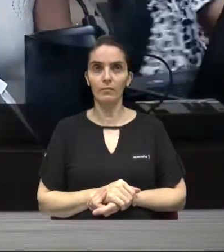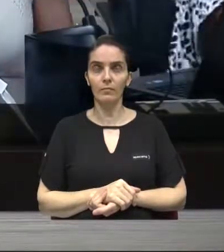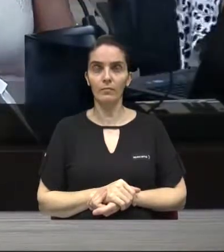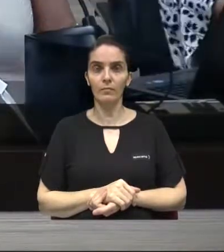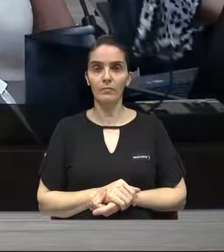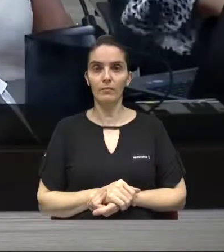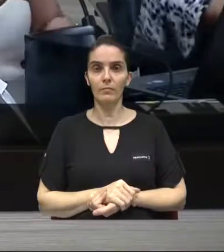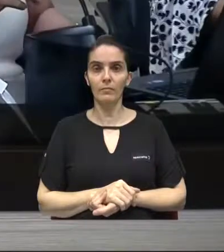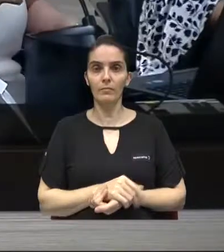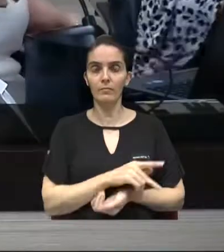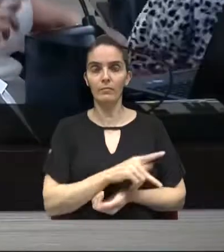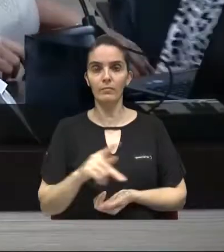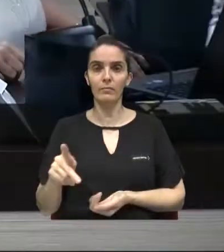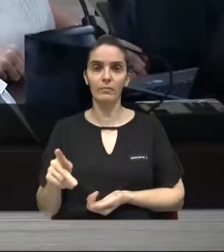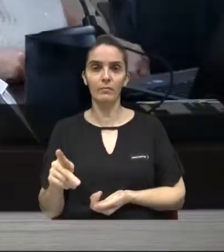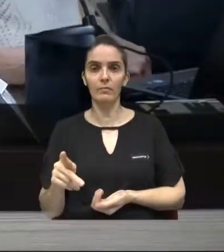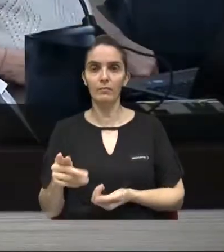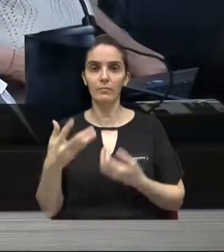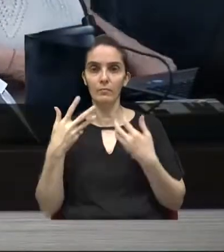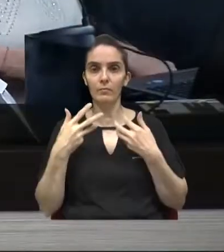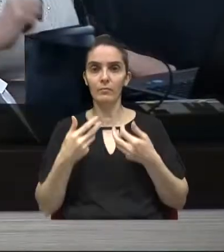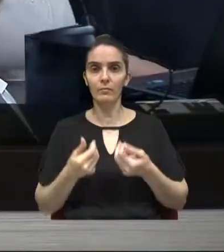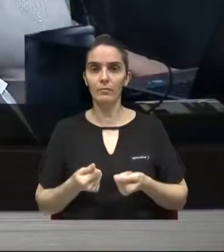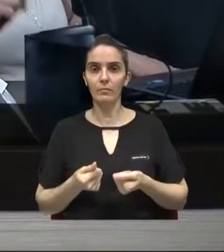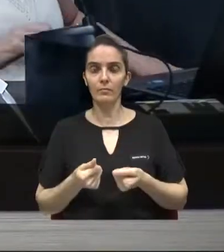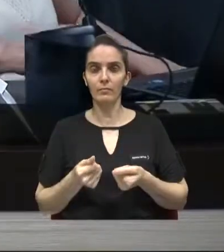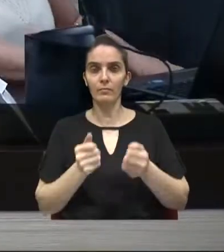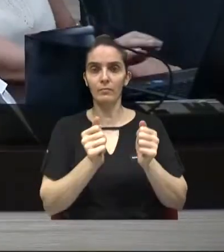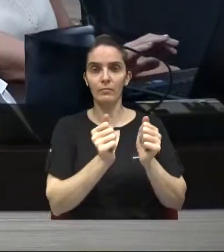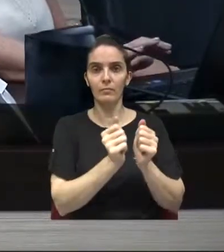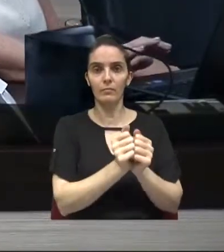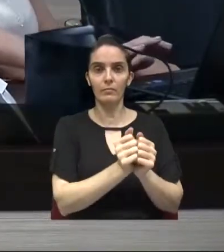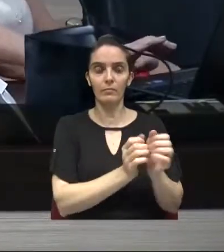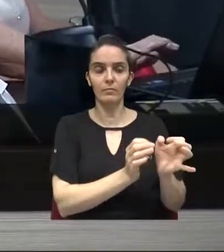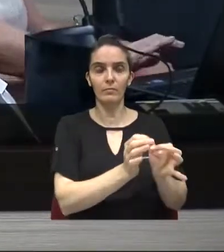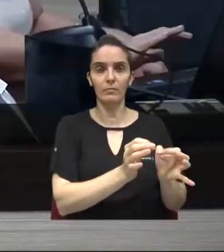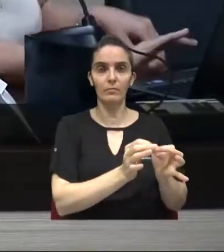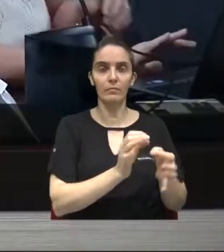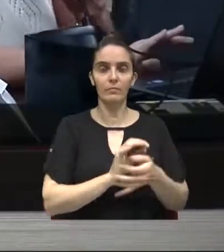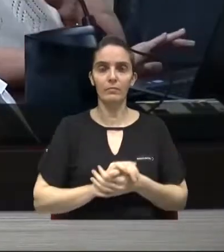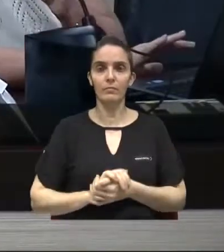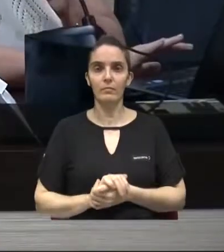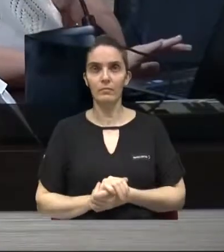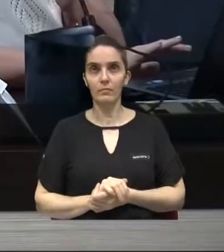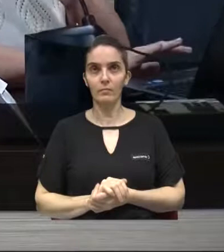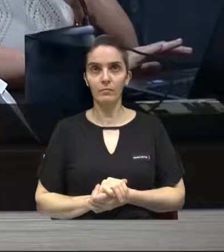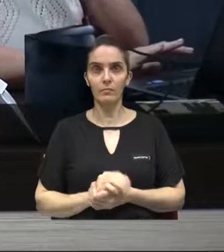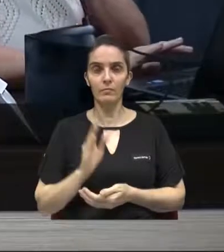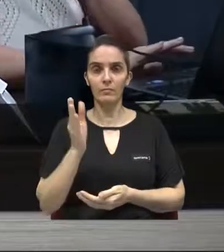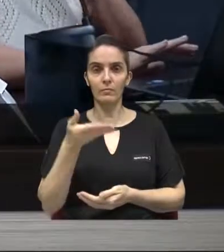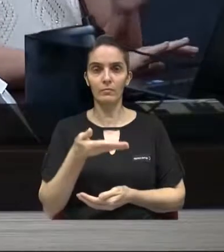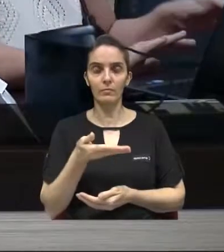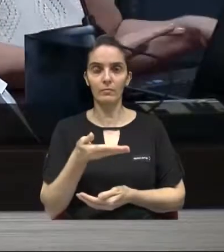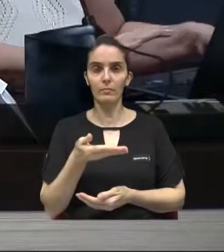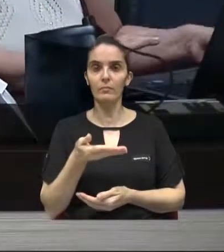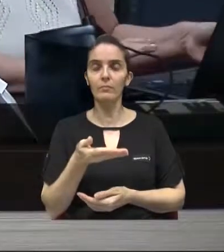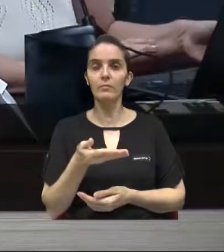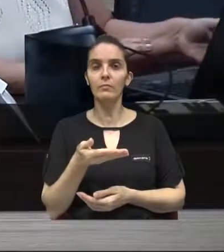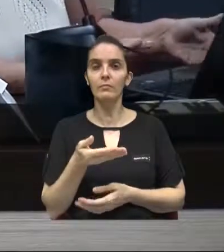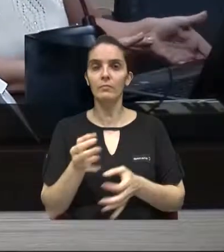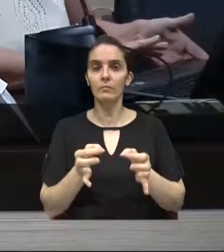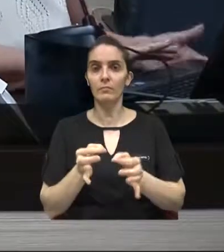A presidência recebe e junta-se ao projeto. Passaremos agora, senhor presidente,